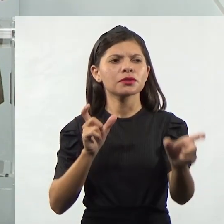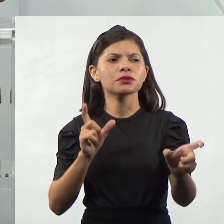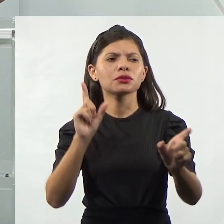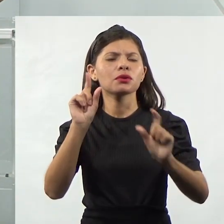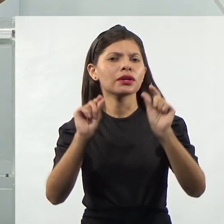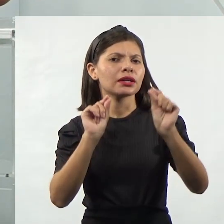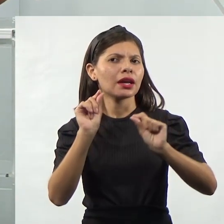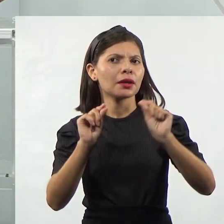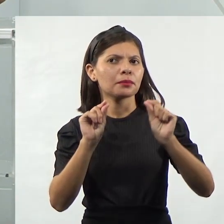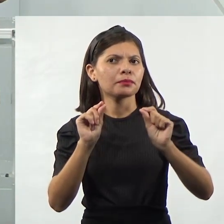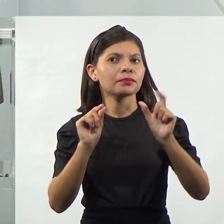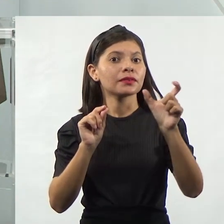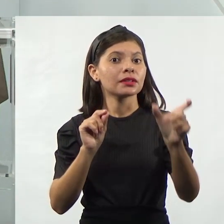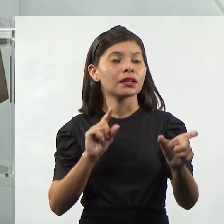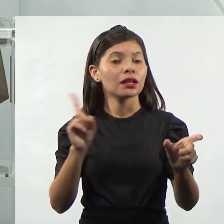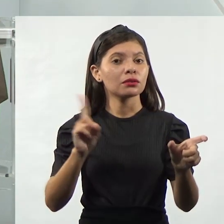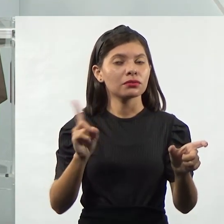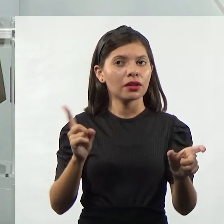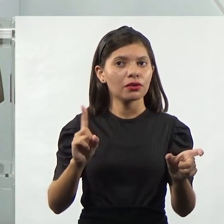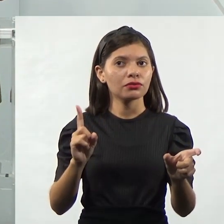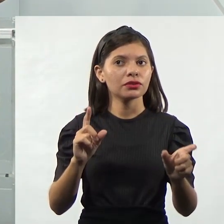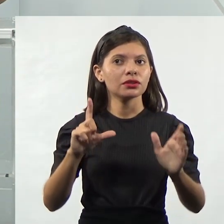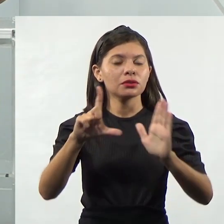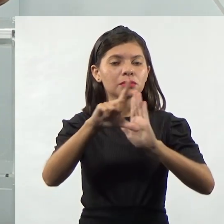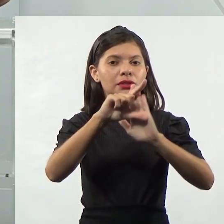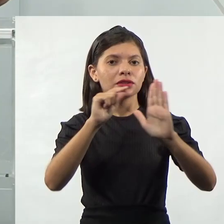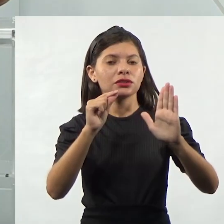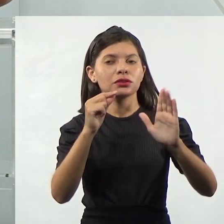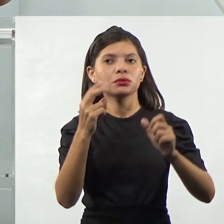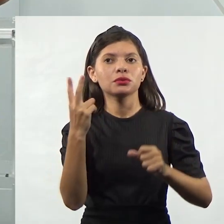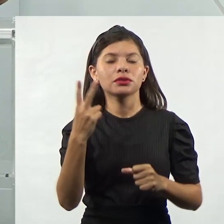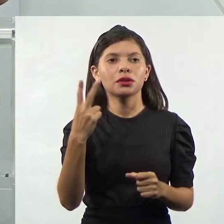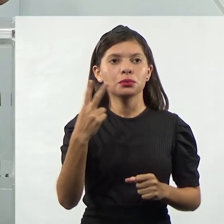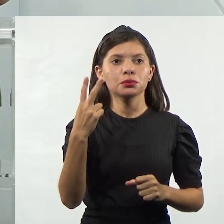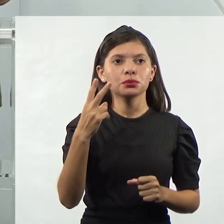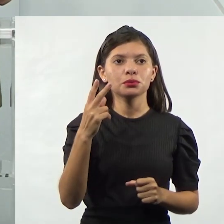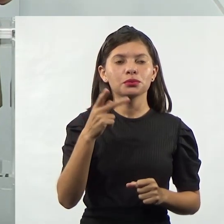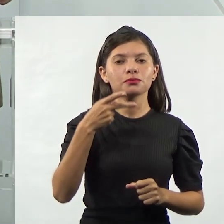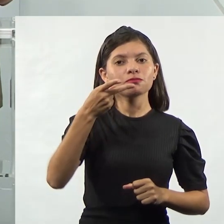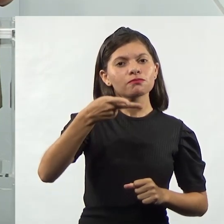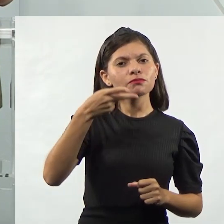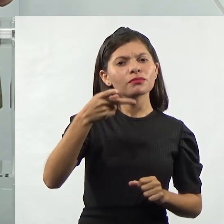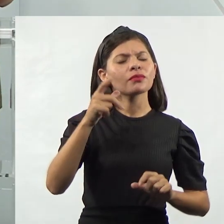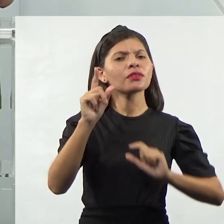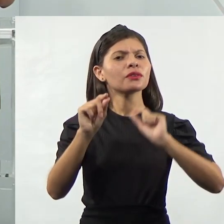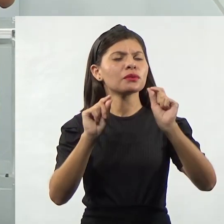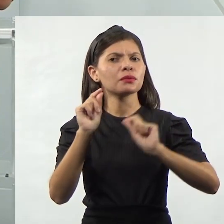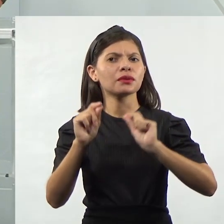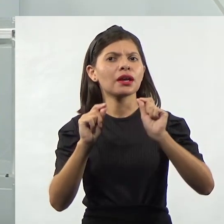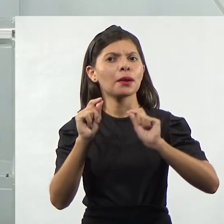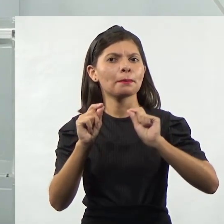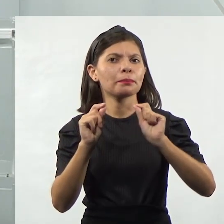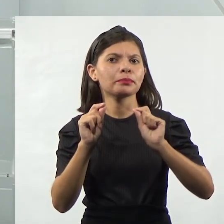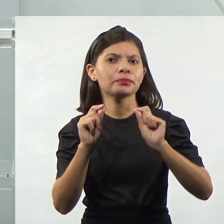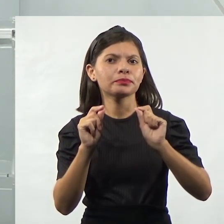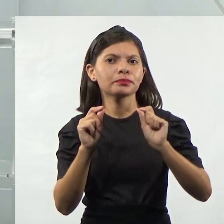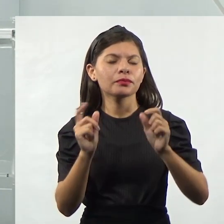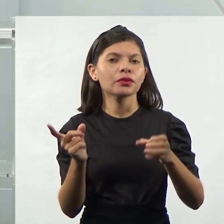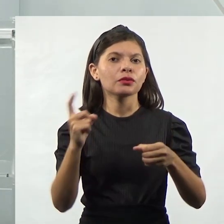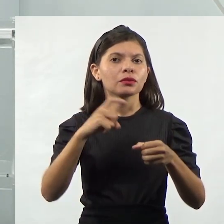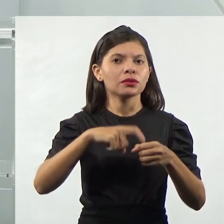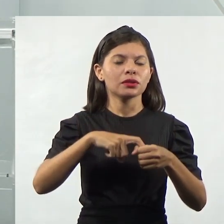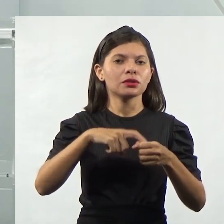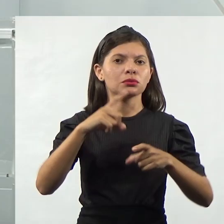licitar, quem não deve licitar, e o artigo 2º que fala sobre, voltando